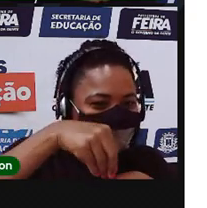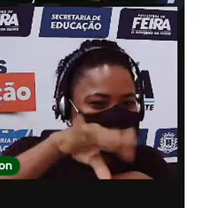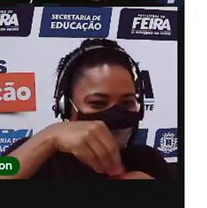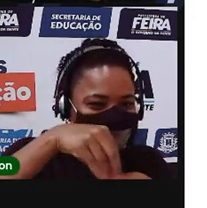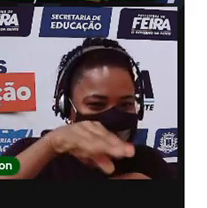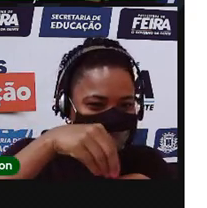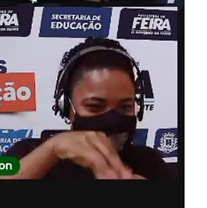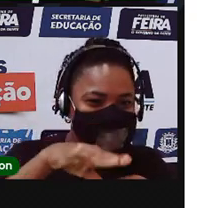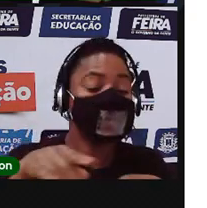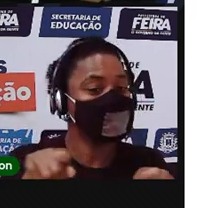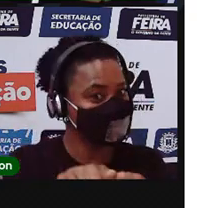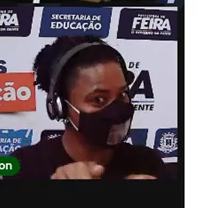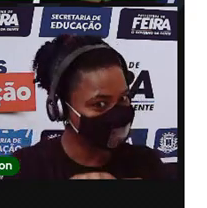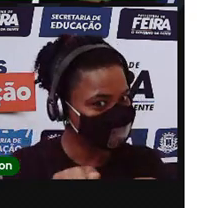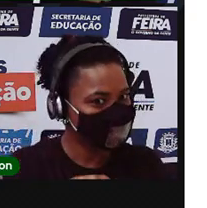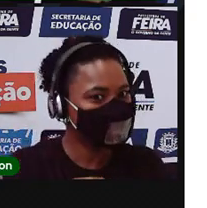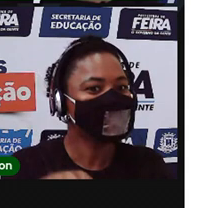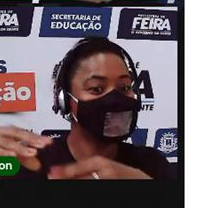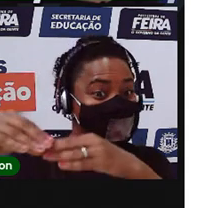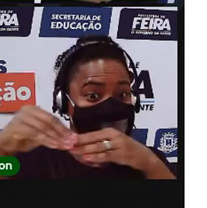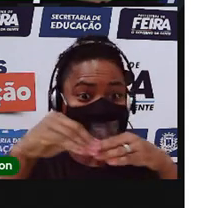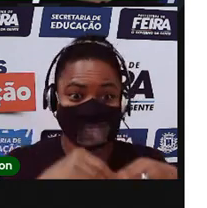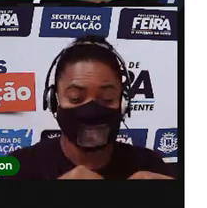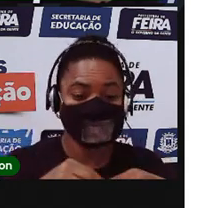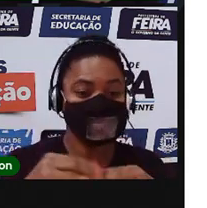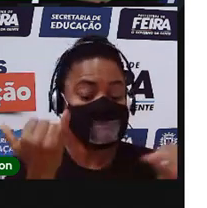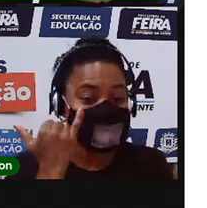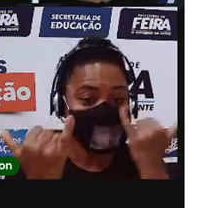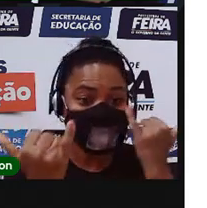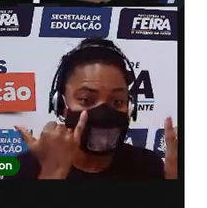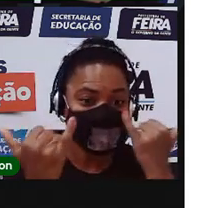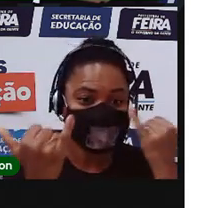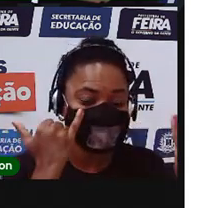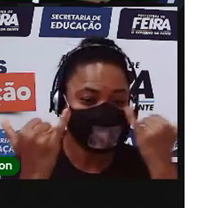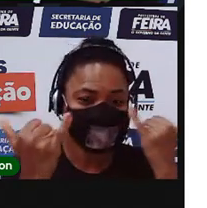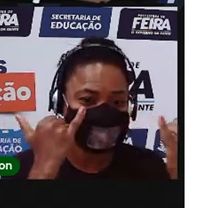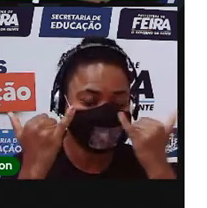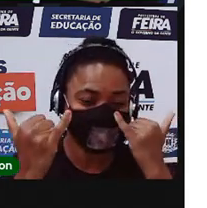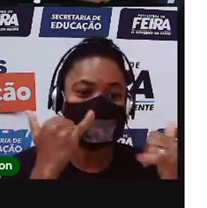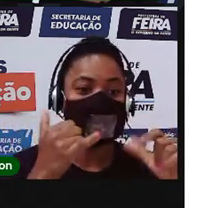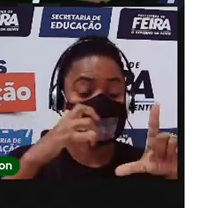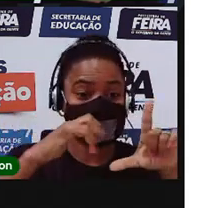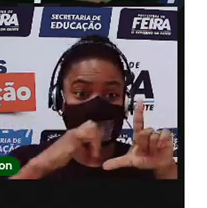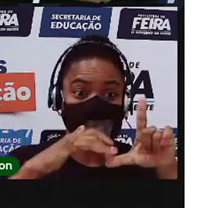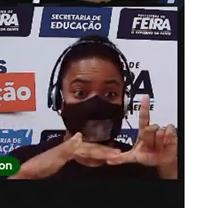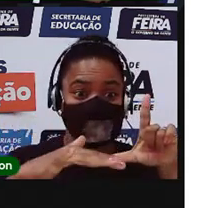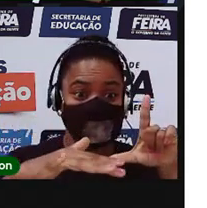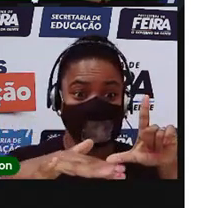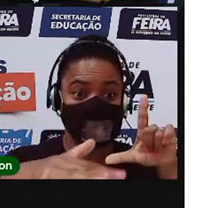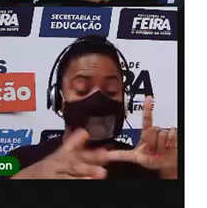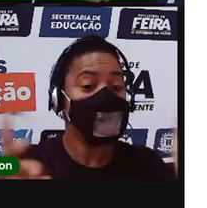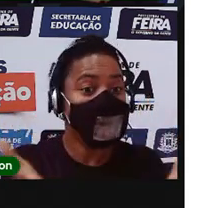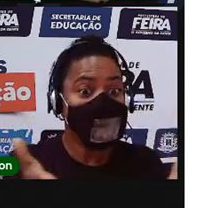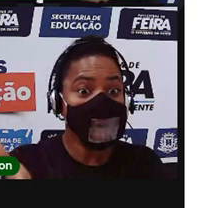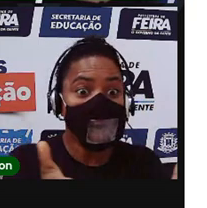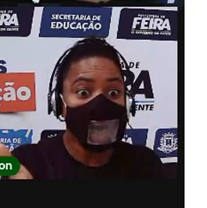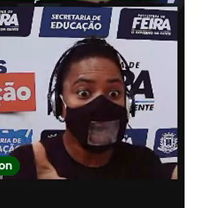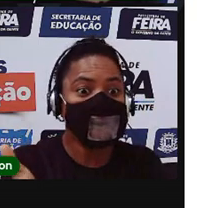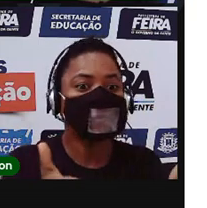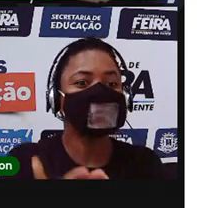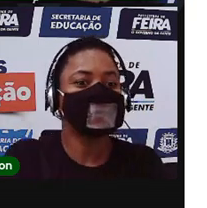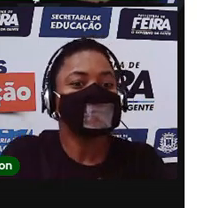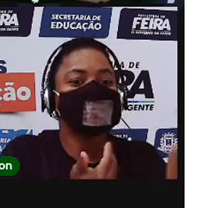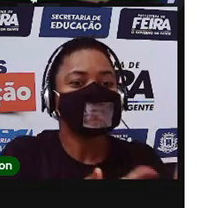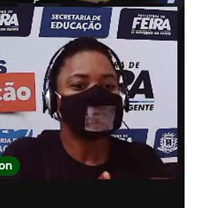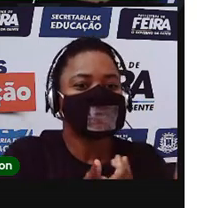né, trazendo as informações dentro do que você entende como protagonismo juvenil. Dentro desse tema que